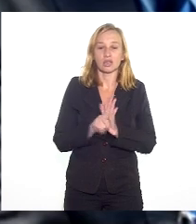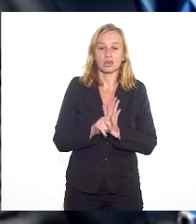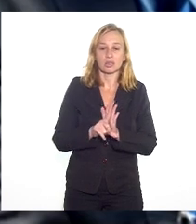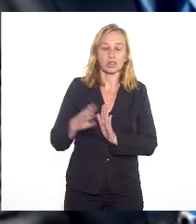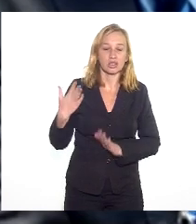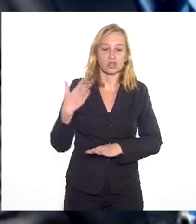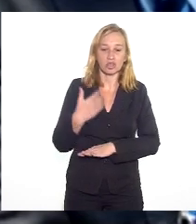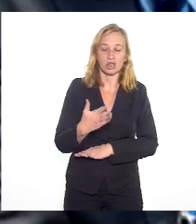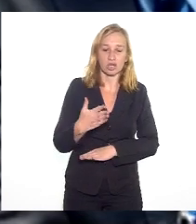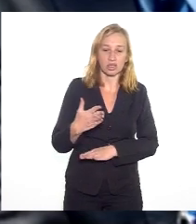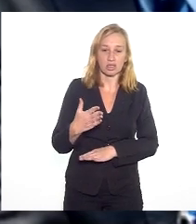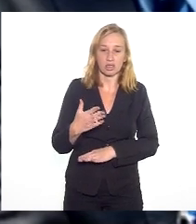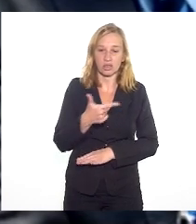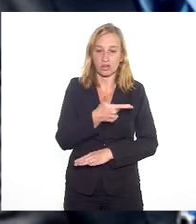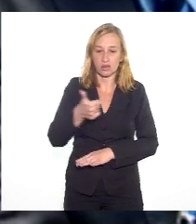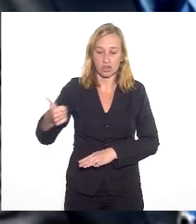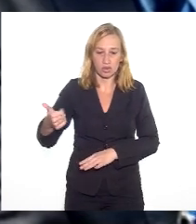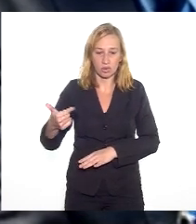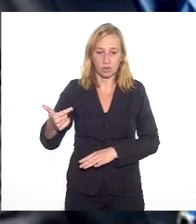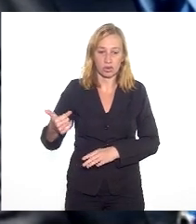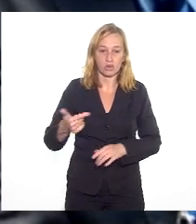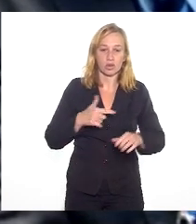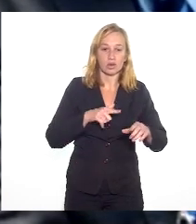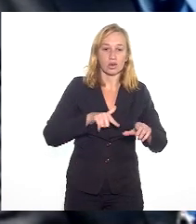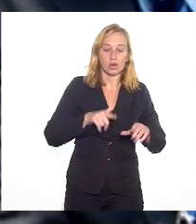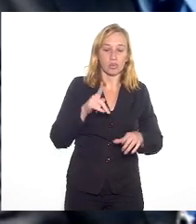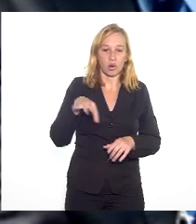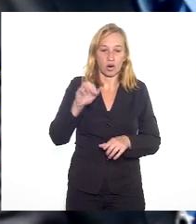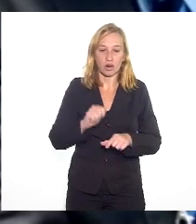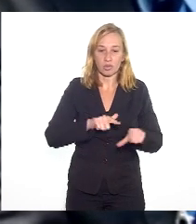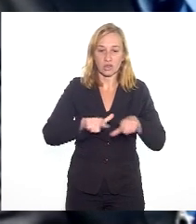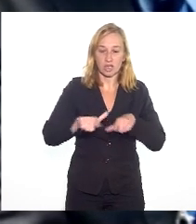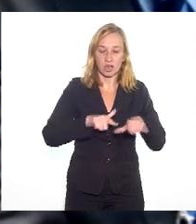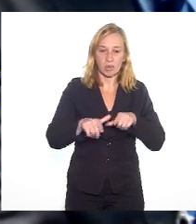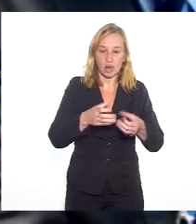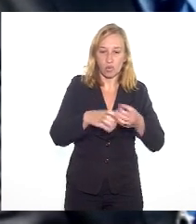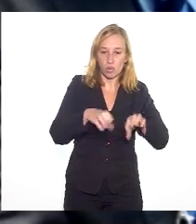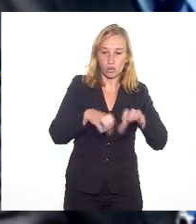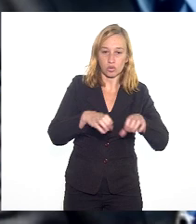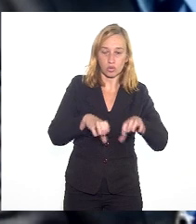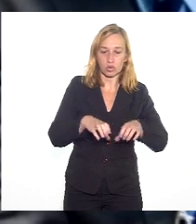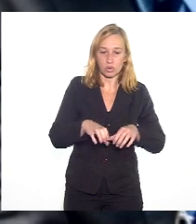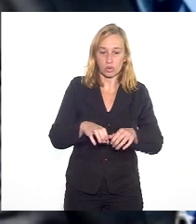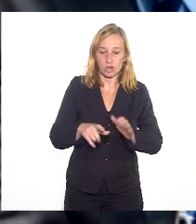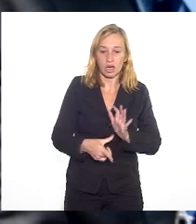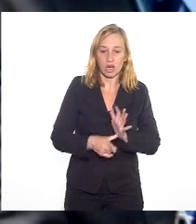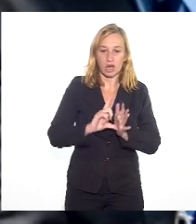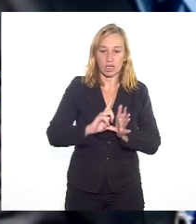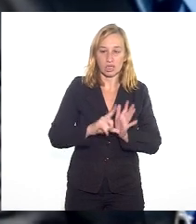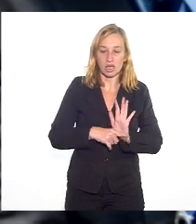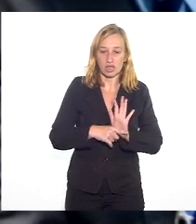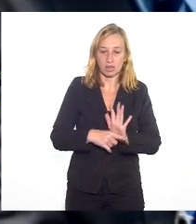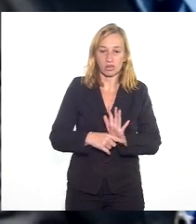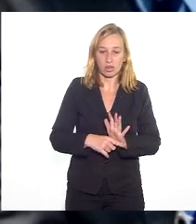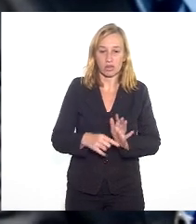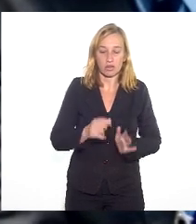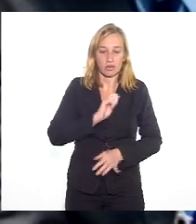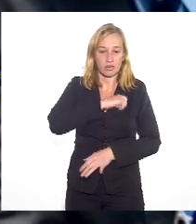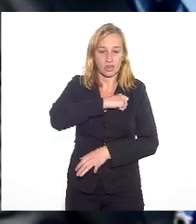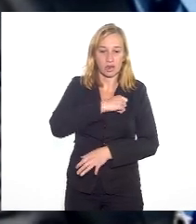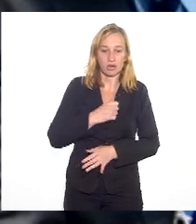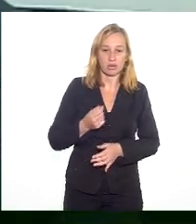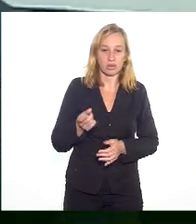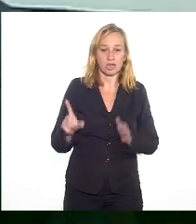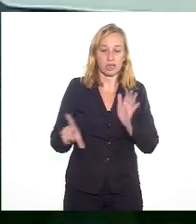direta e indireta, programa de trabalho com previsão orçamentária para o provimento dos concursos públicos realizados antes do regime de recuperação fiscal sobrestado pela